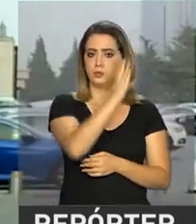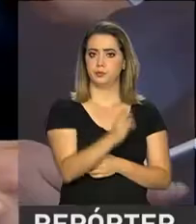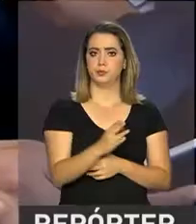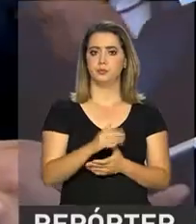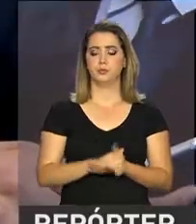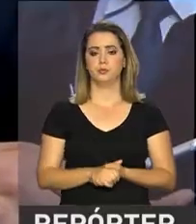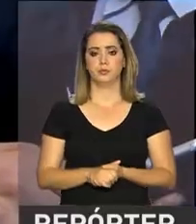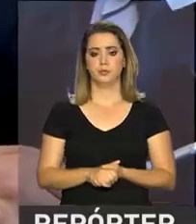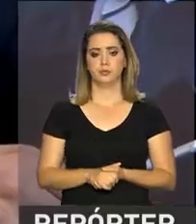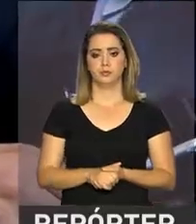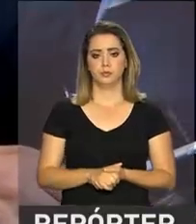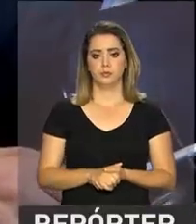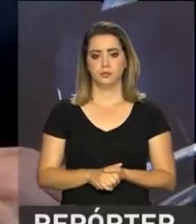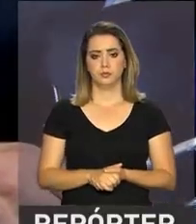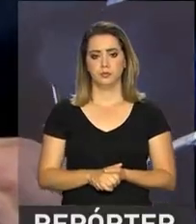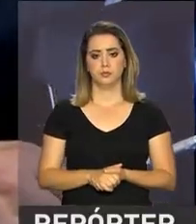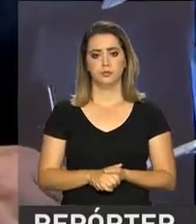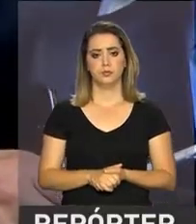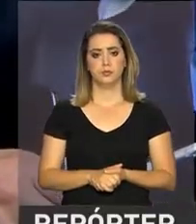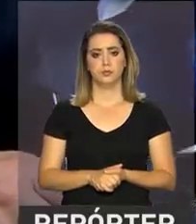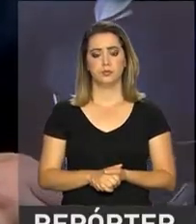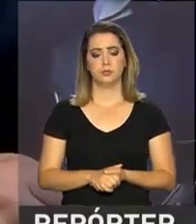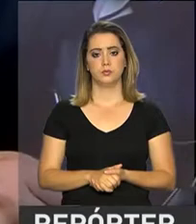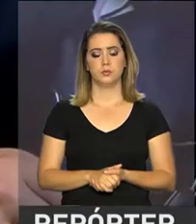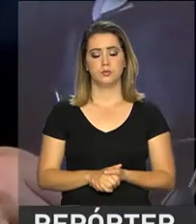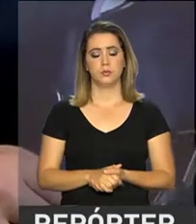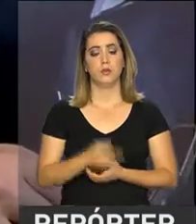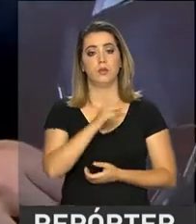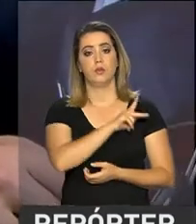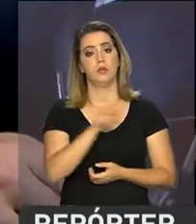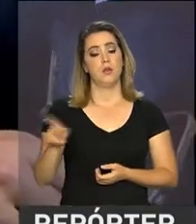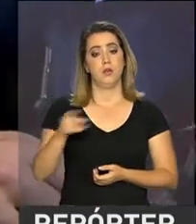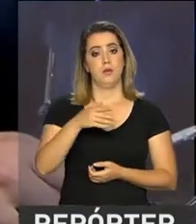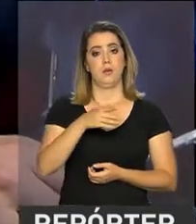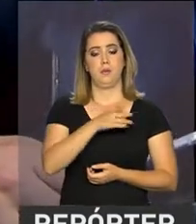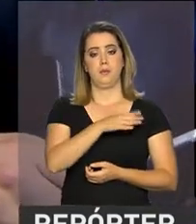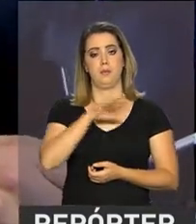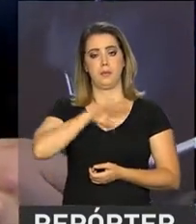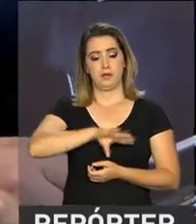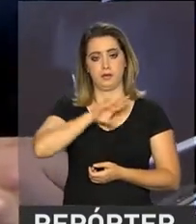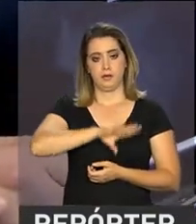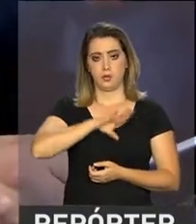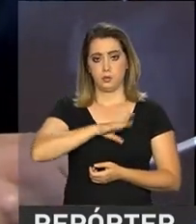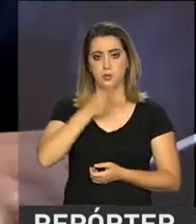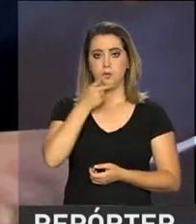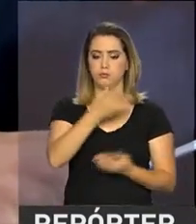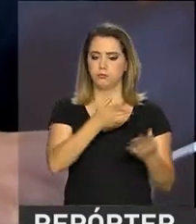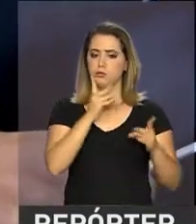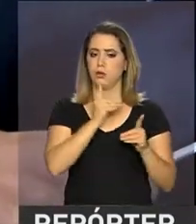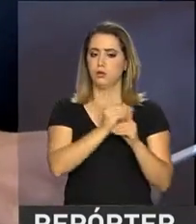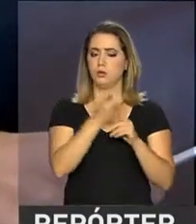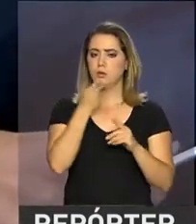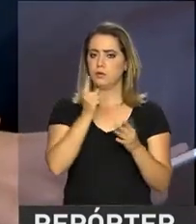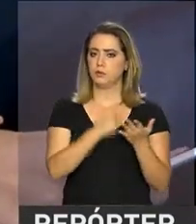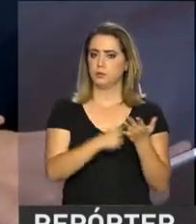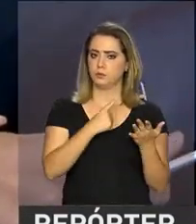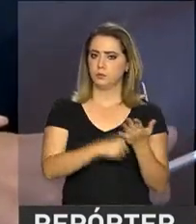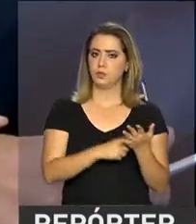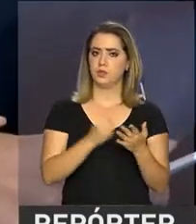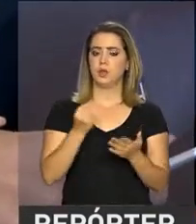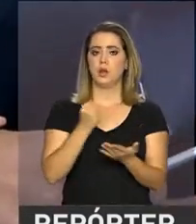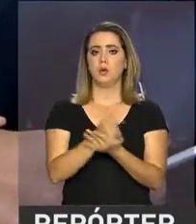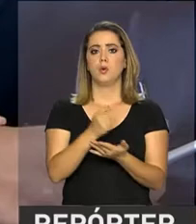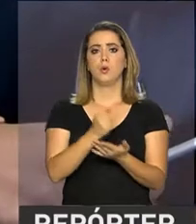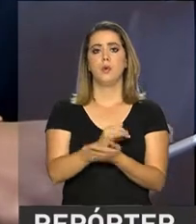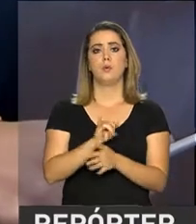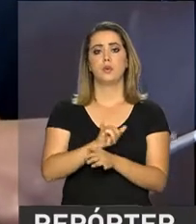o prefeito portugal recebeu e confirmou algo que já vinha sendo negociado que a compra de aviões